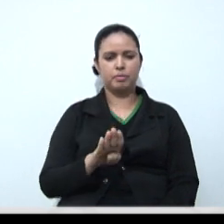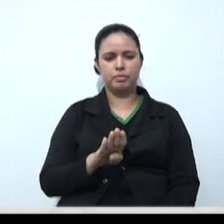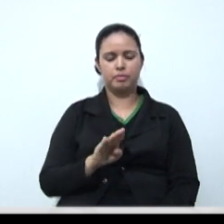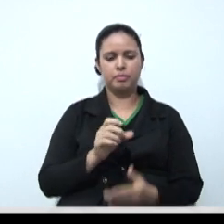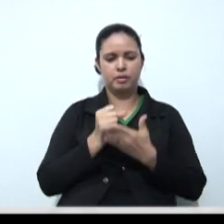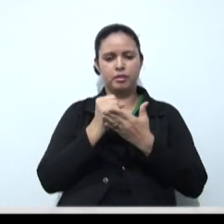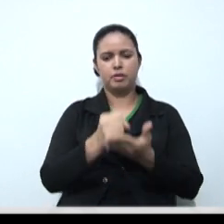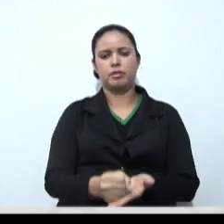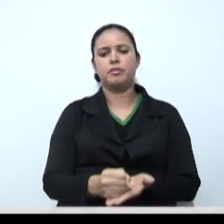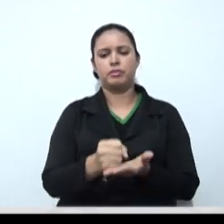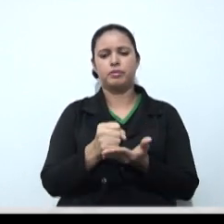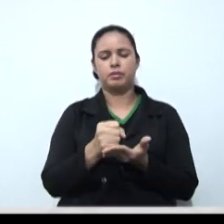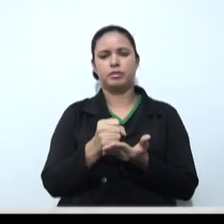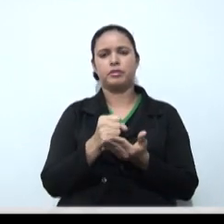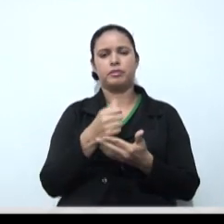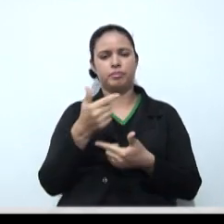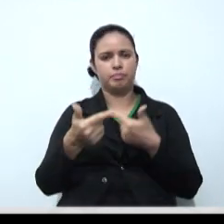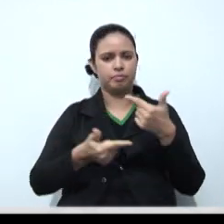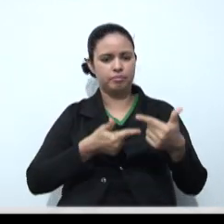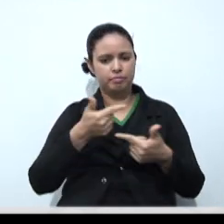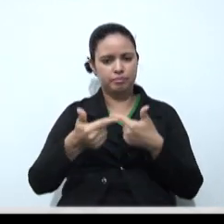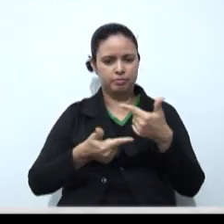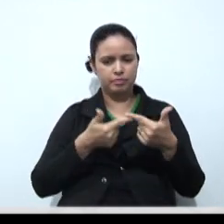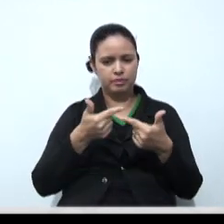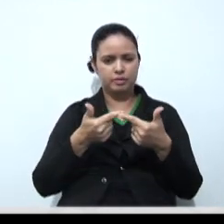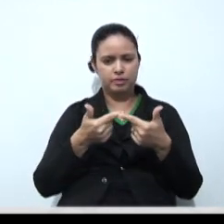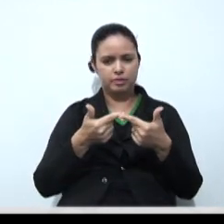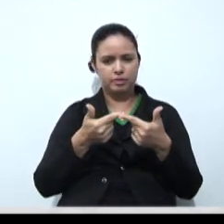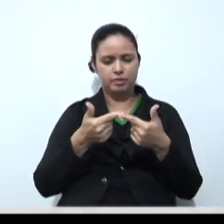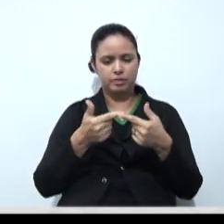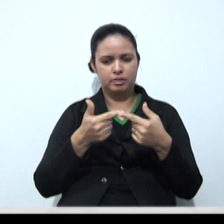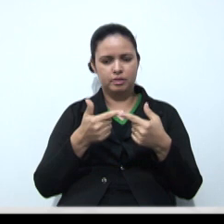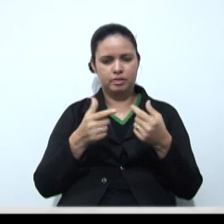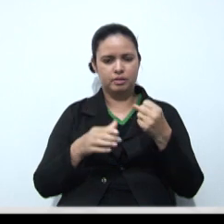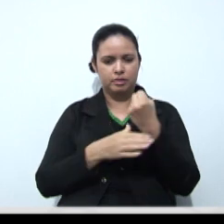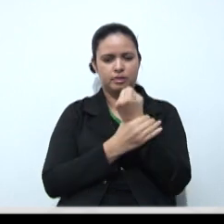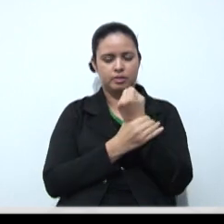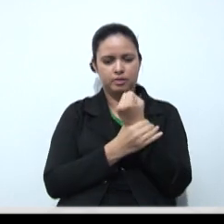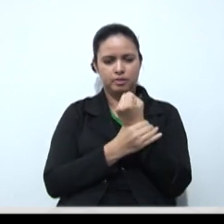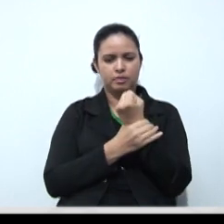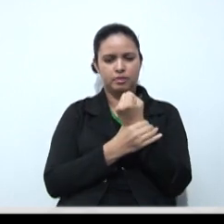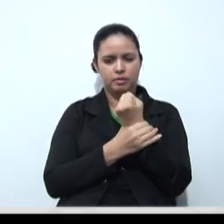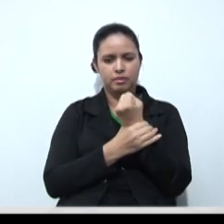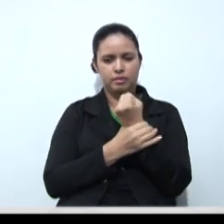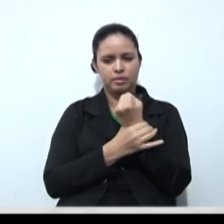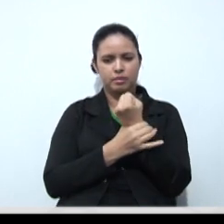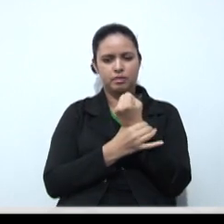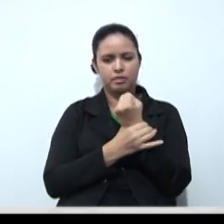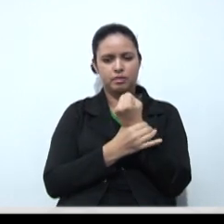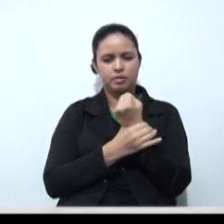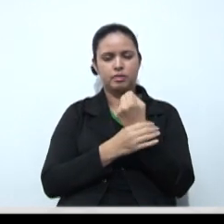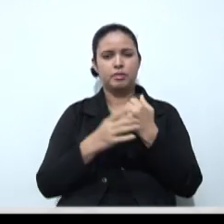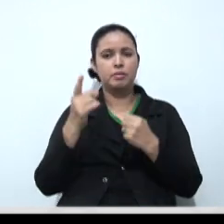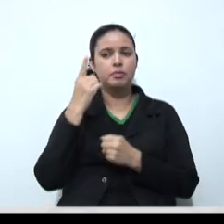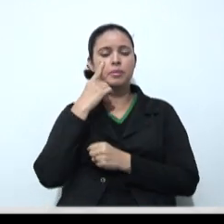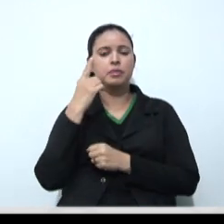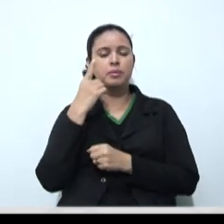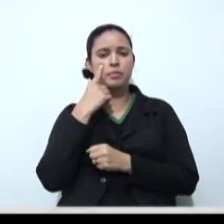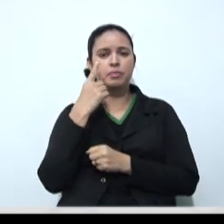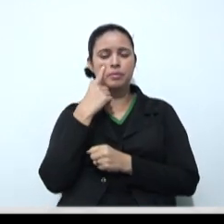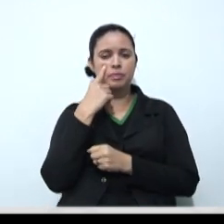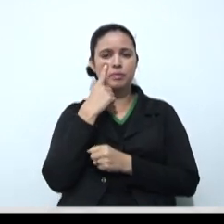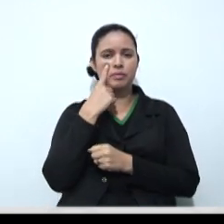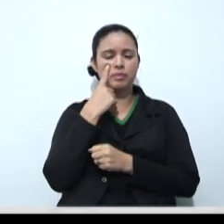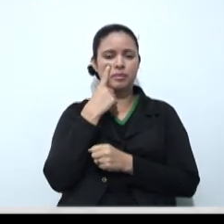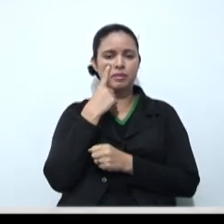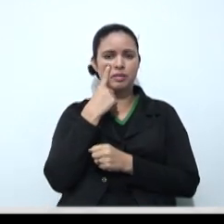proporcionar condições de trabalho inseguras. É letra B ou é letra D, professor? Vamos ver aí, ó. Vamos conferir.